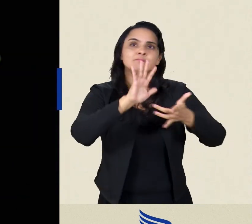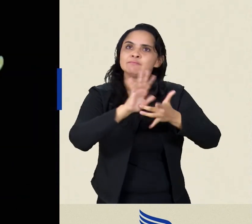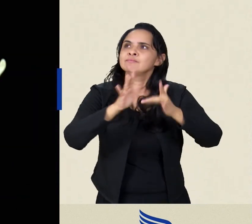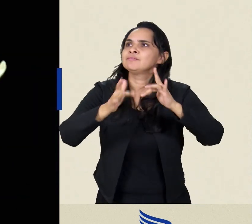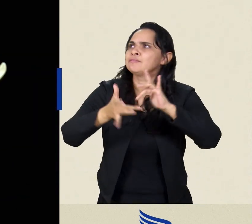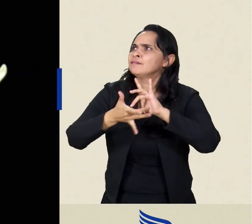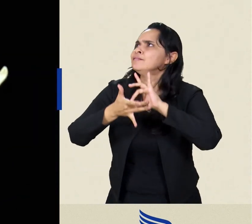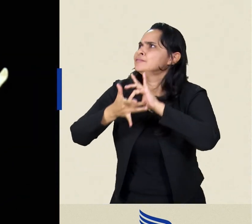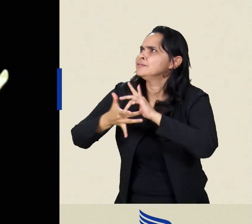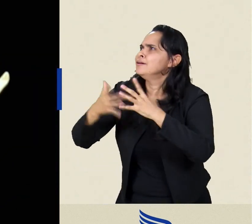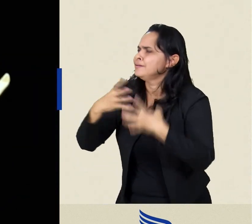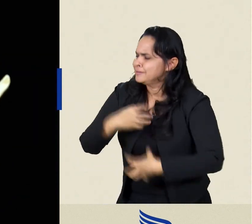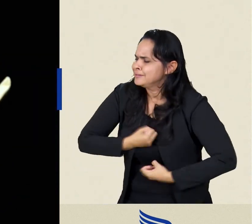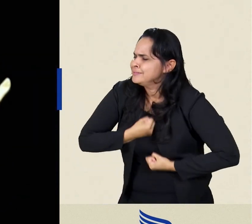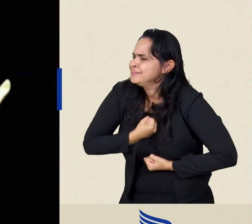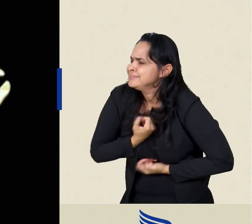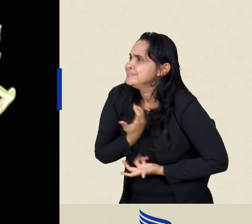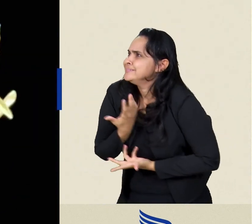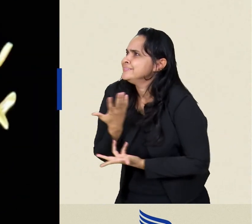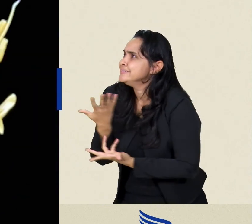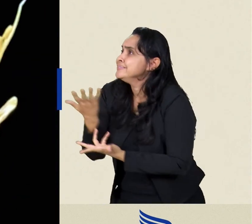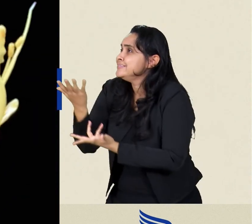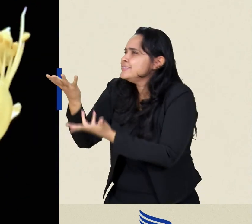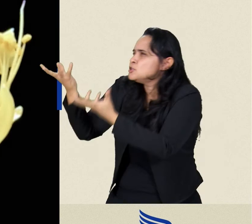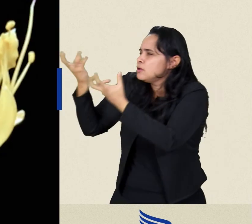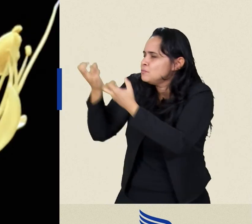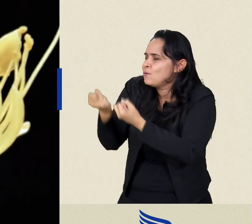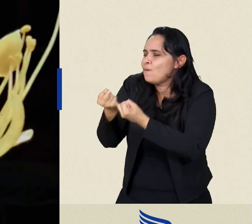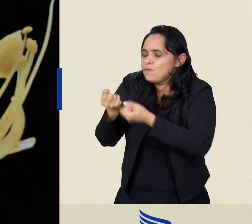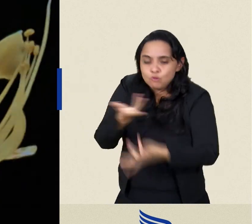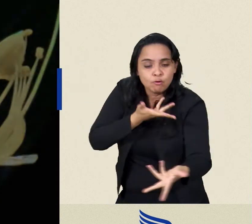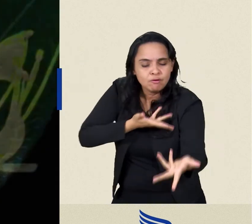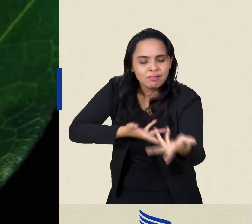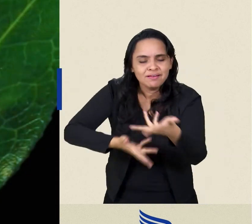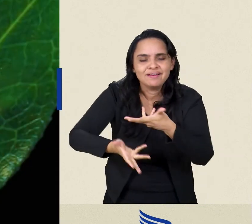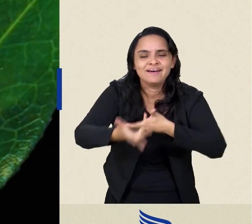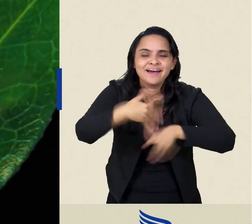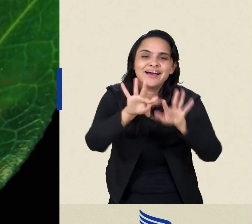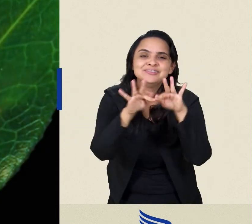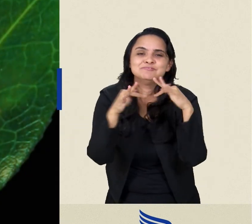Jesus, que eu seja teu, tanto